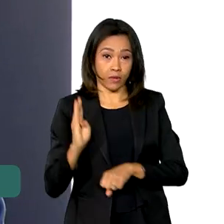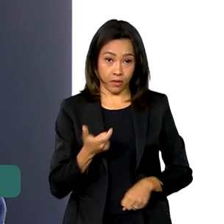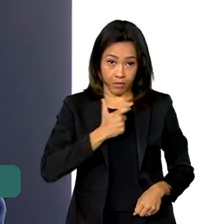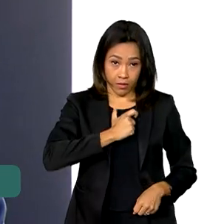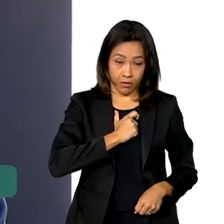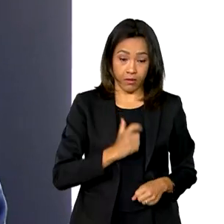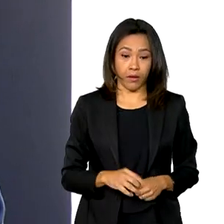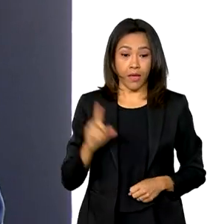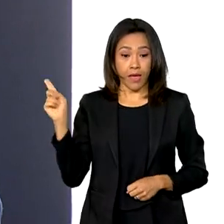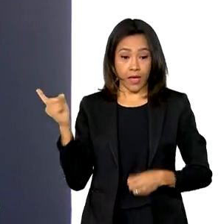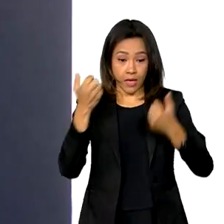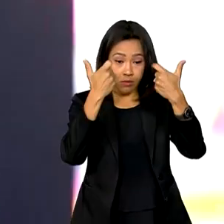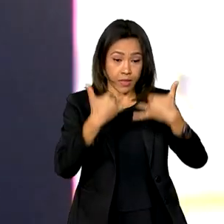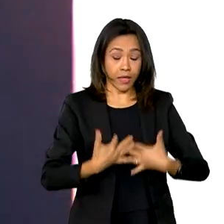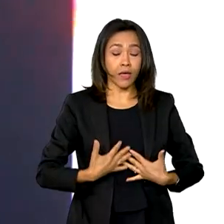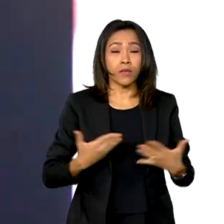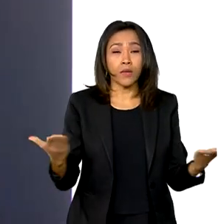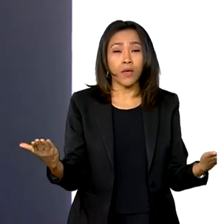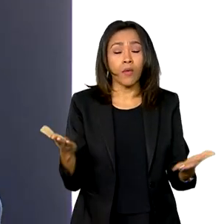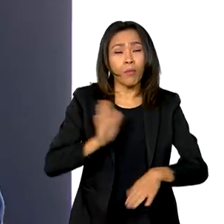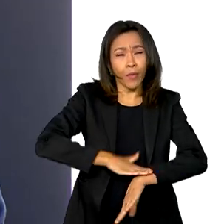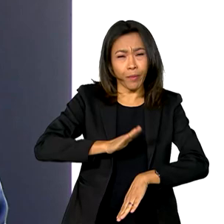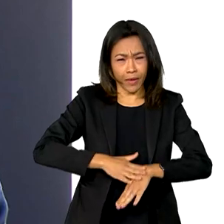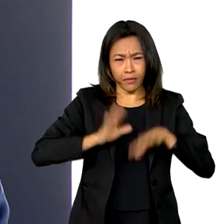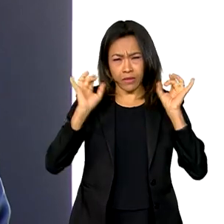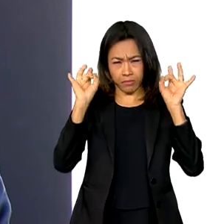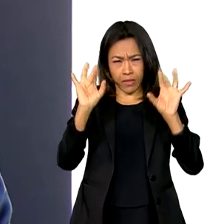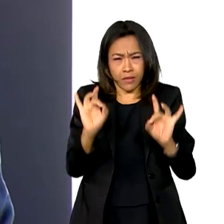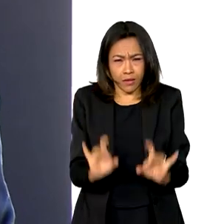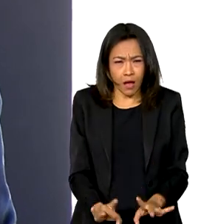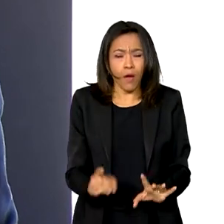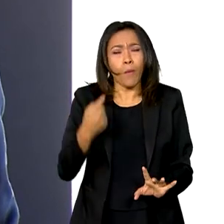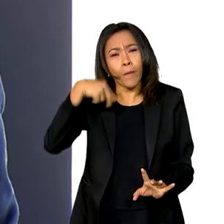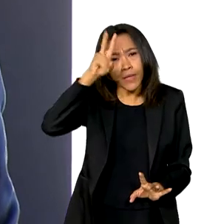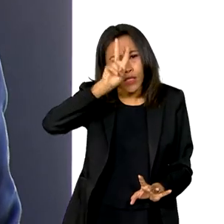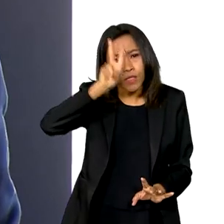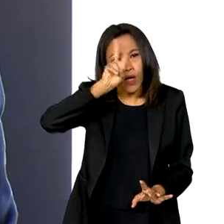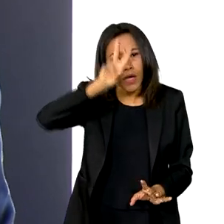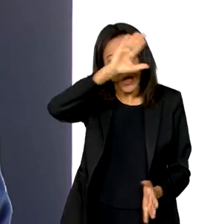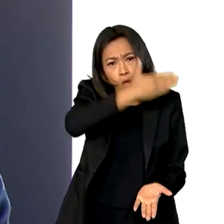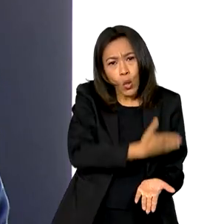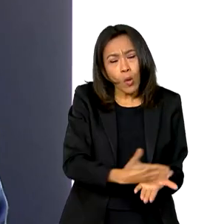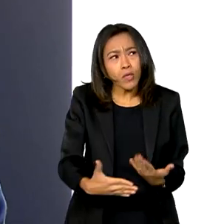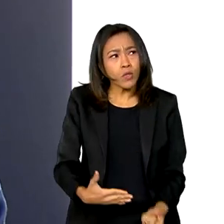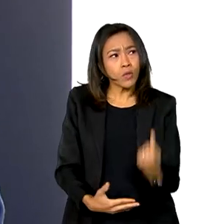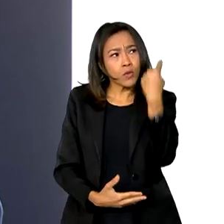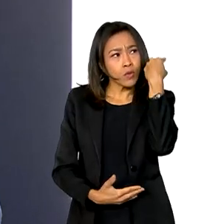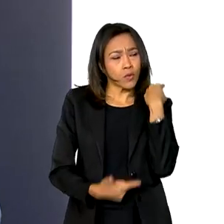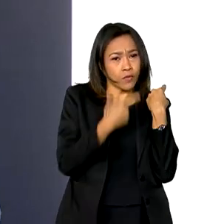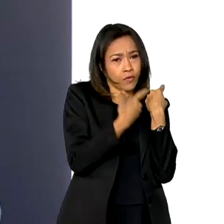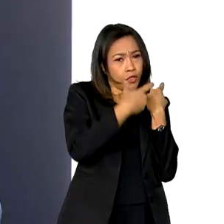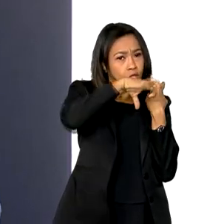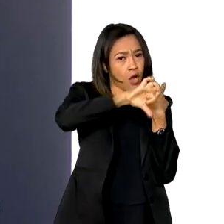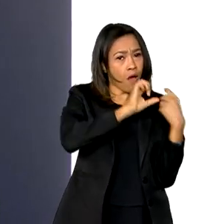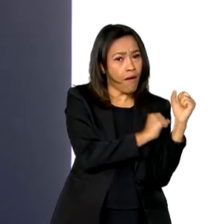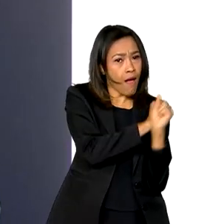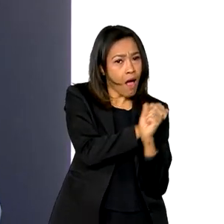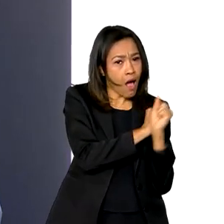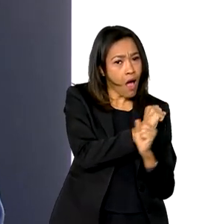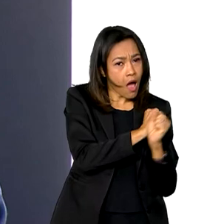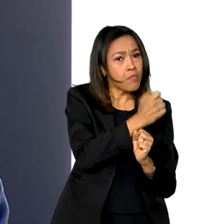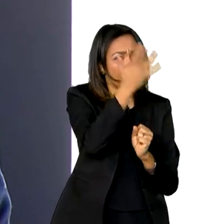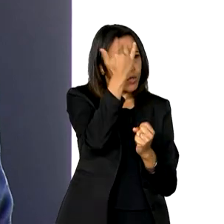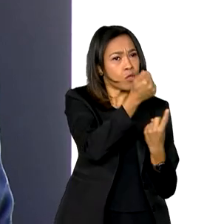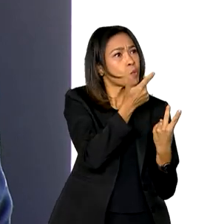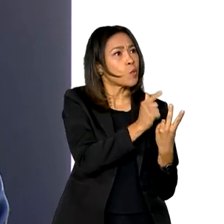muito especial para nós, o movimento paralímpico. Foi uma história que começou há 29 anos, que teve muitos